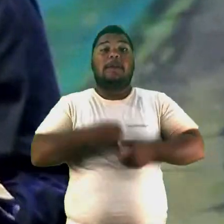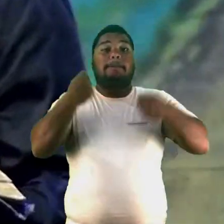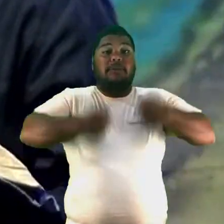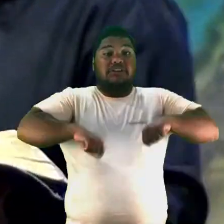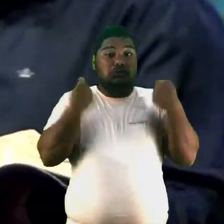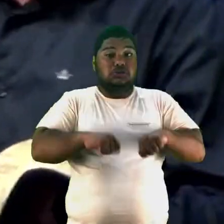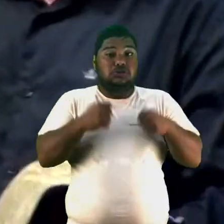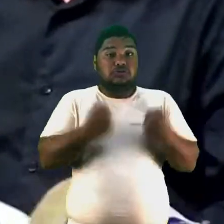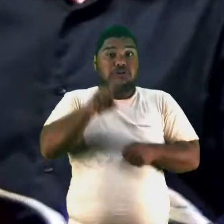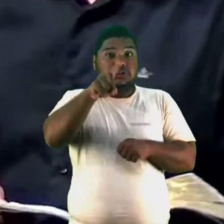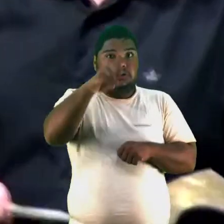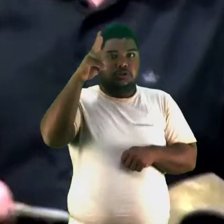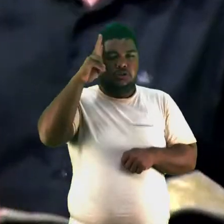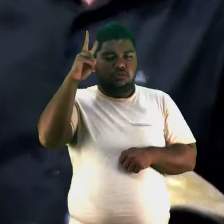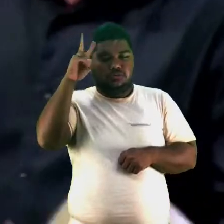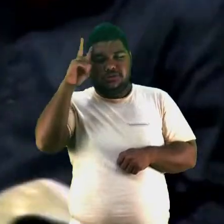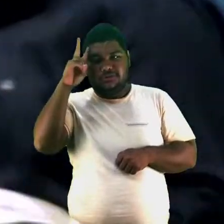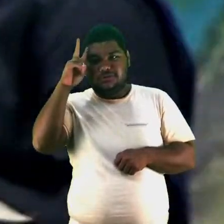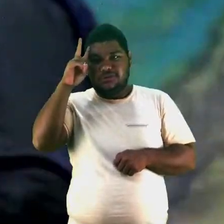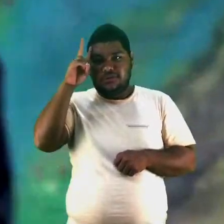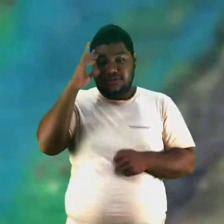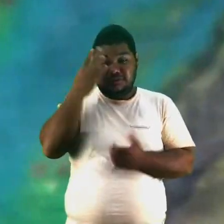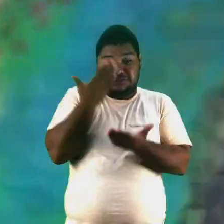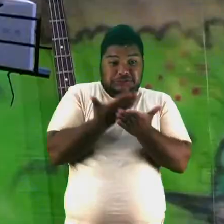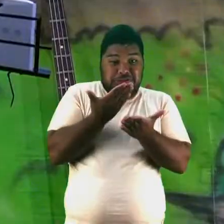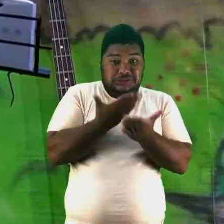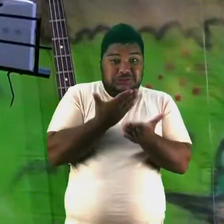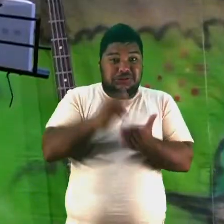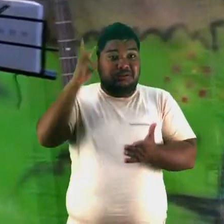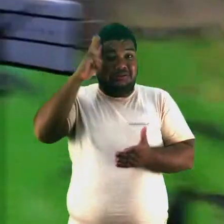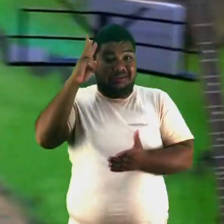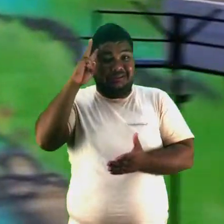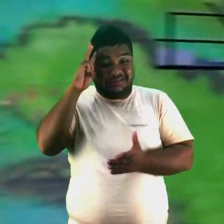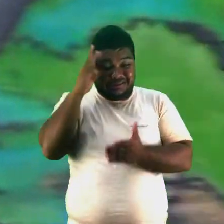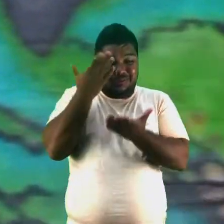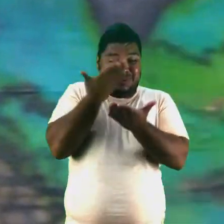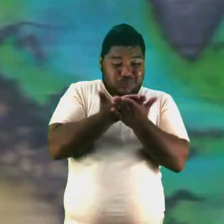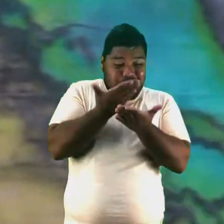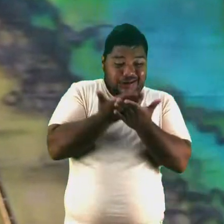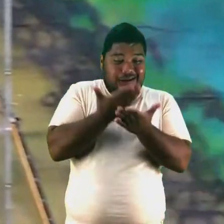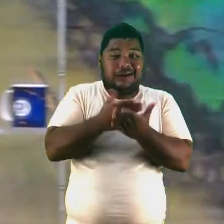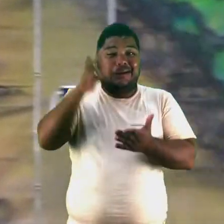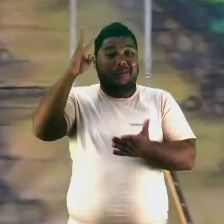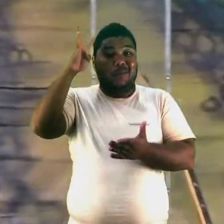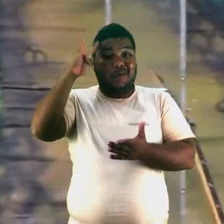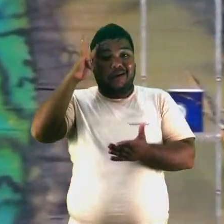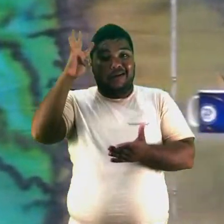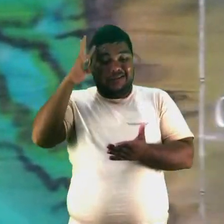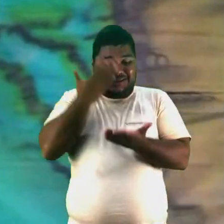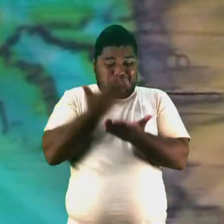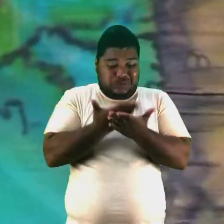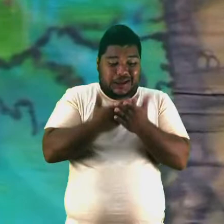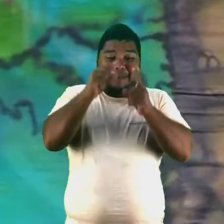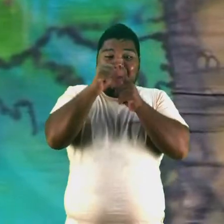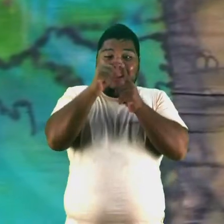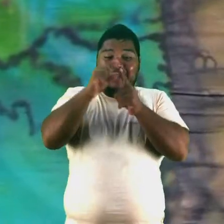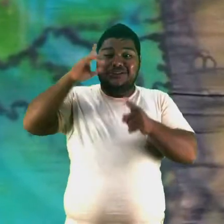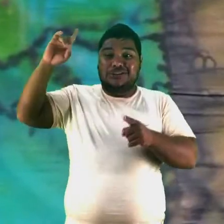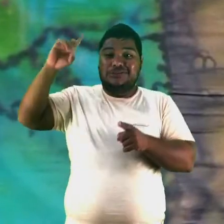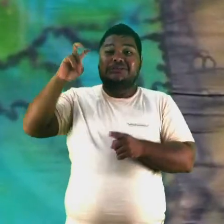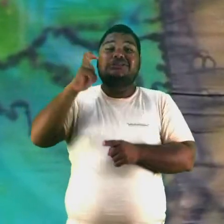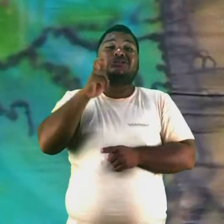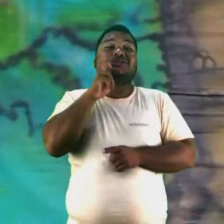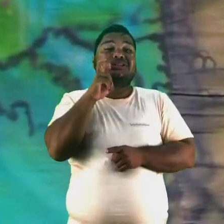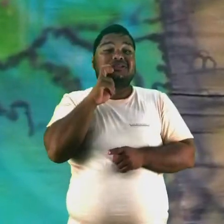estar na segunda-feira. É necessário você estar na terça-feira, na quarta-feira, na quinta-feira,